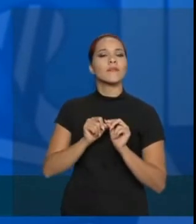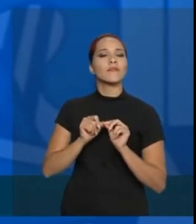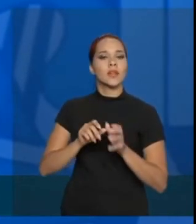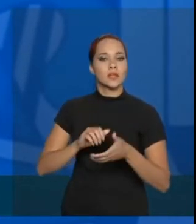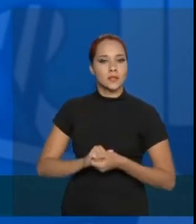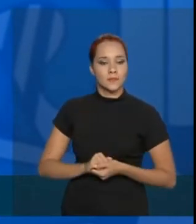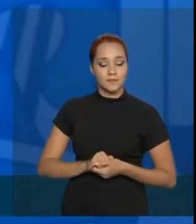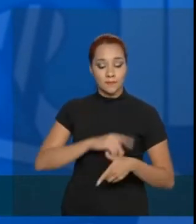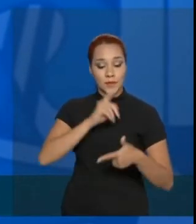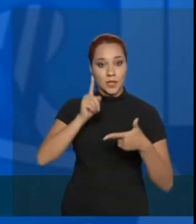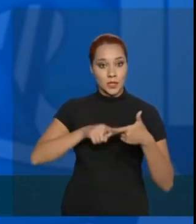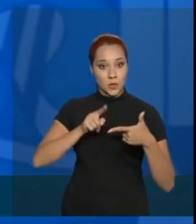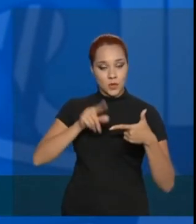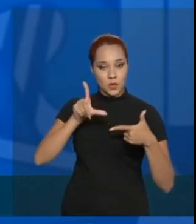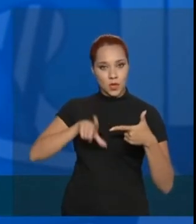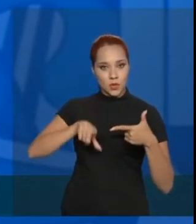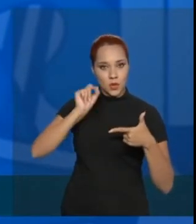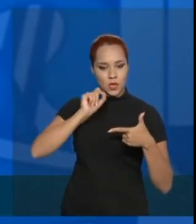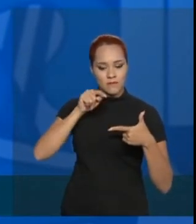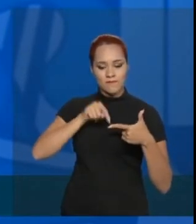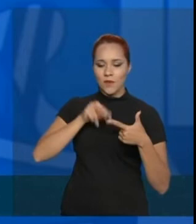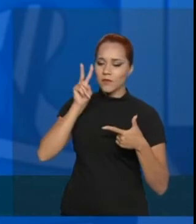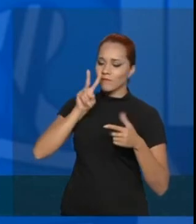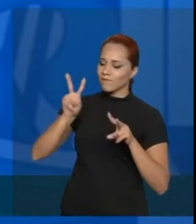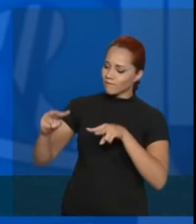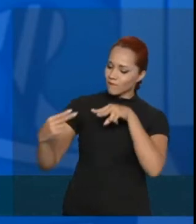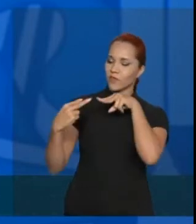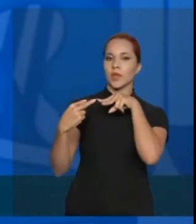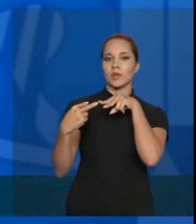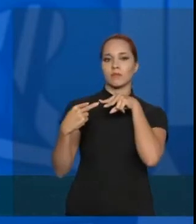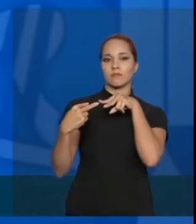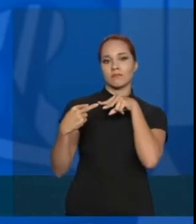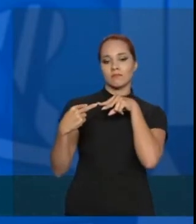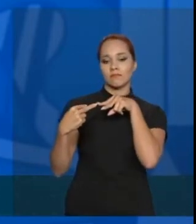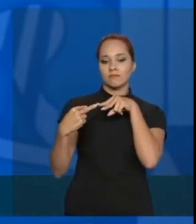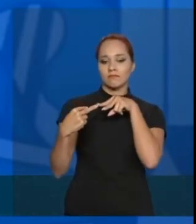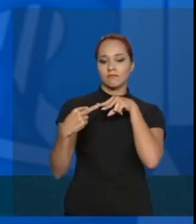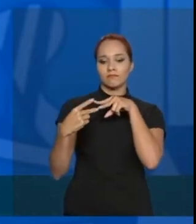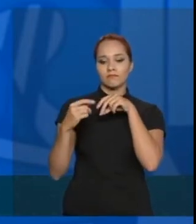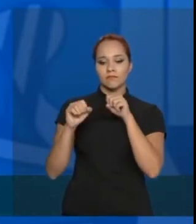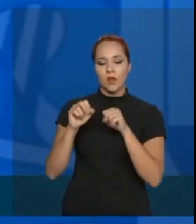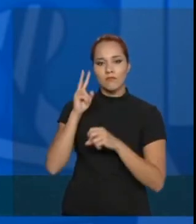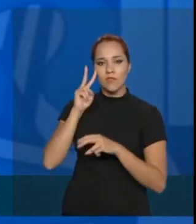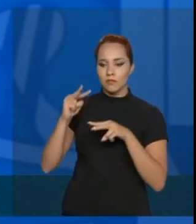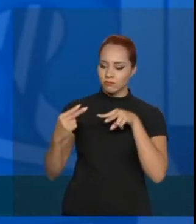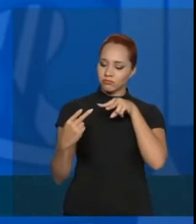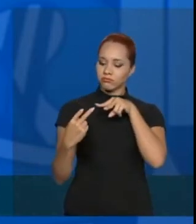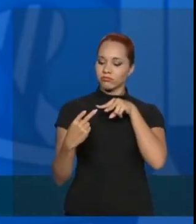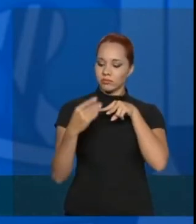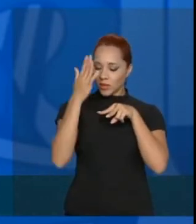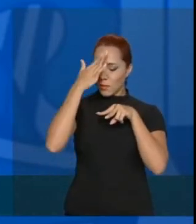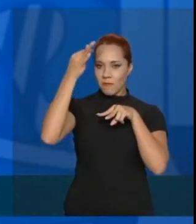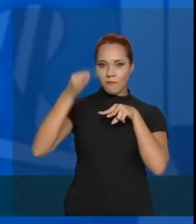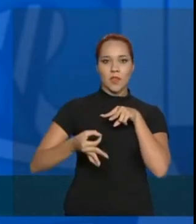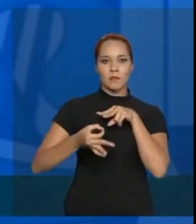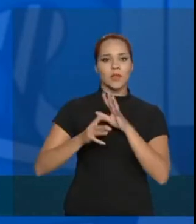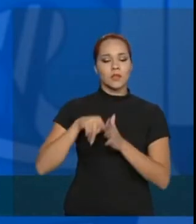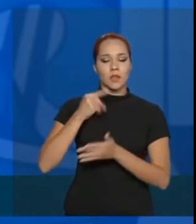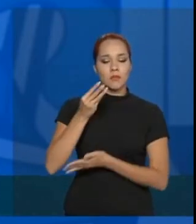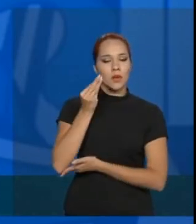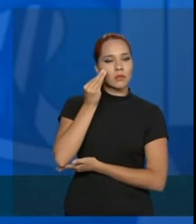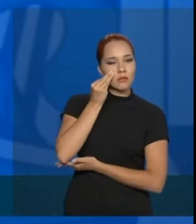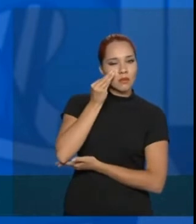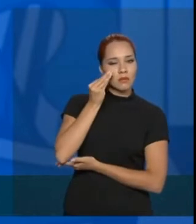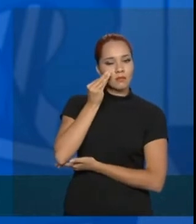A segunda coisa que eu escolhi foi olhando no olho, para saber se era gente firme. Depois eu fui testando.